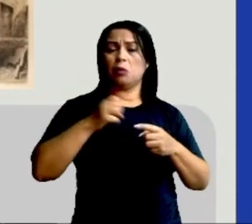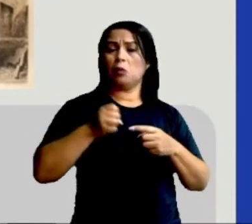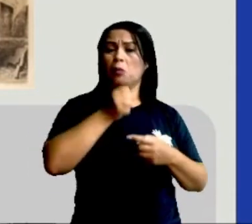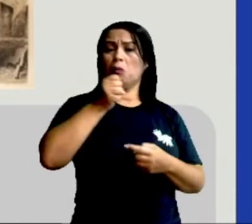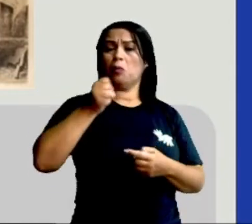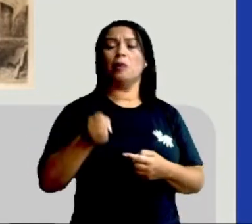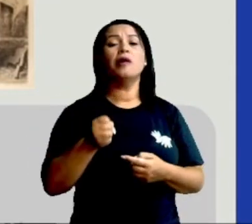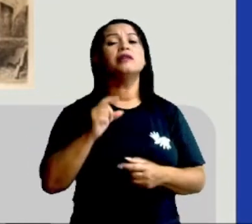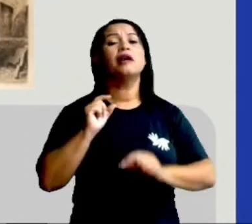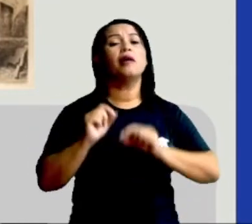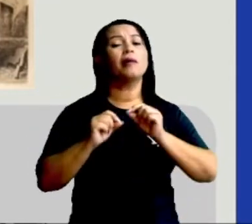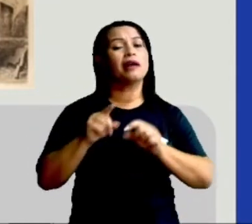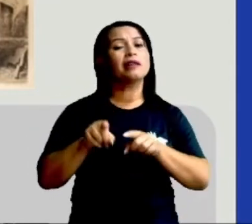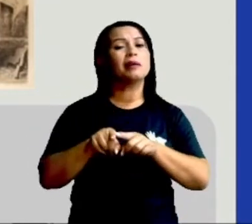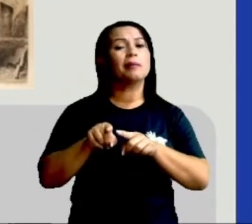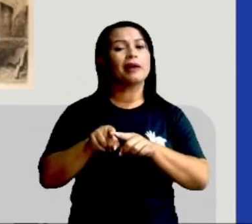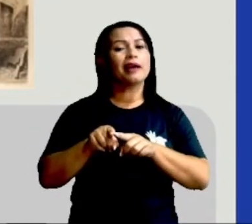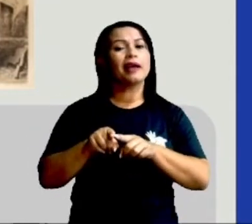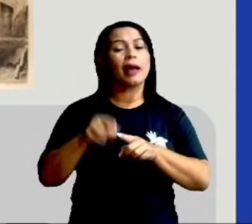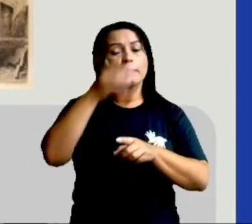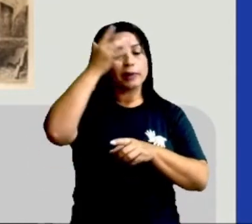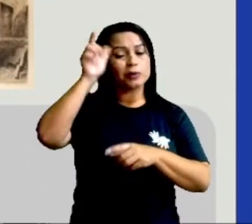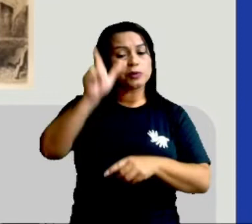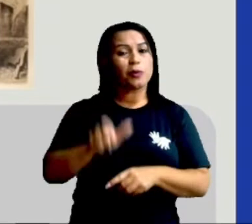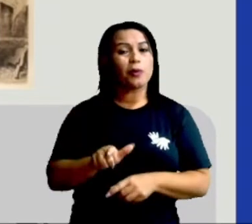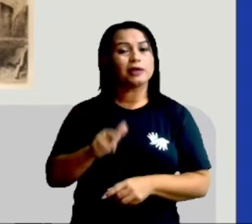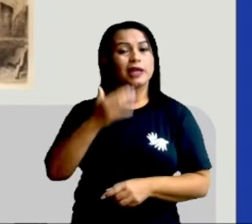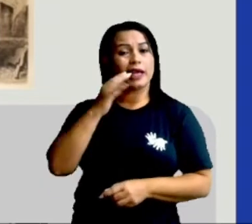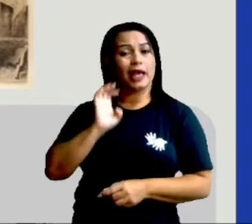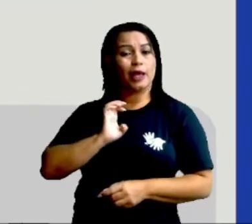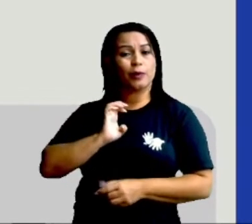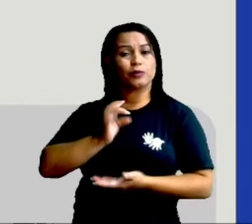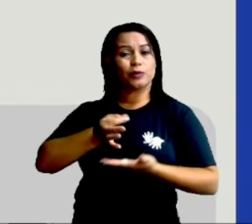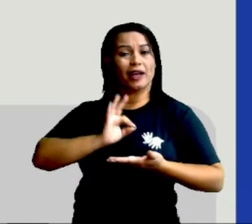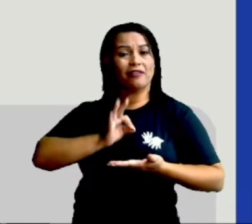e chamados desde então barões do café.